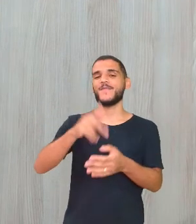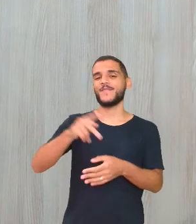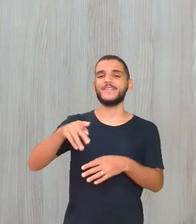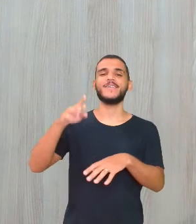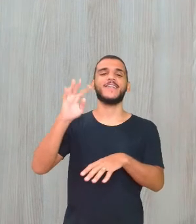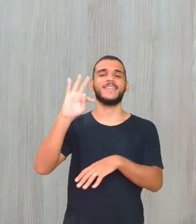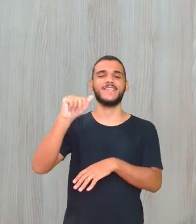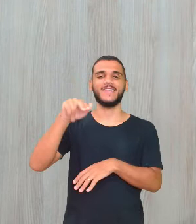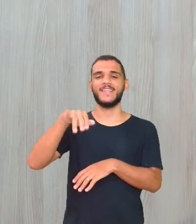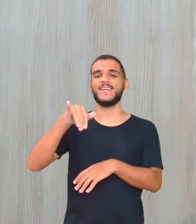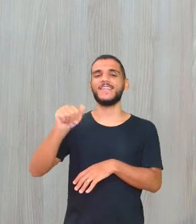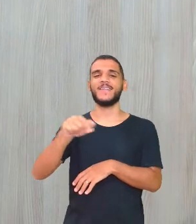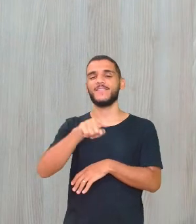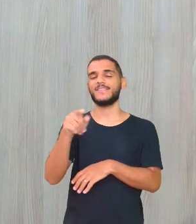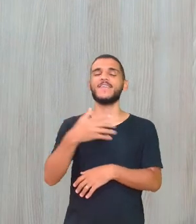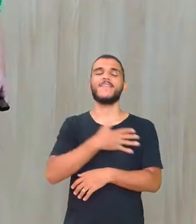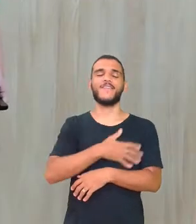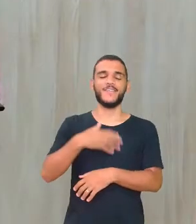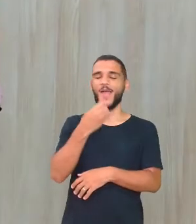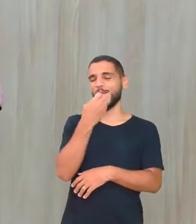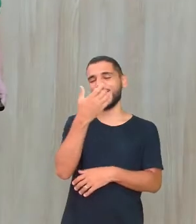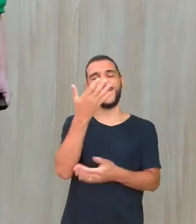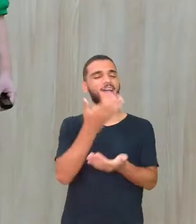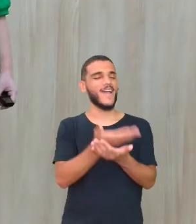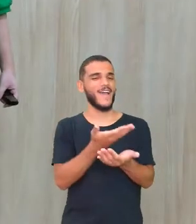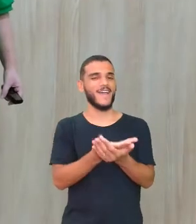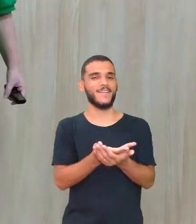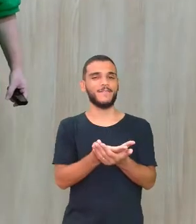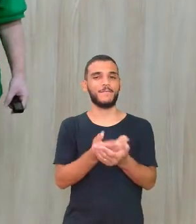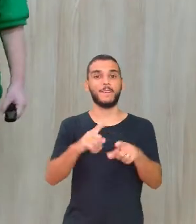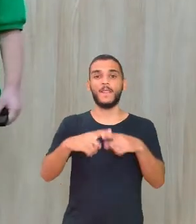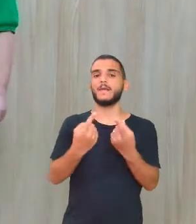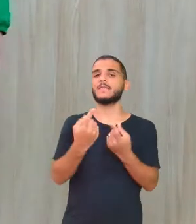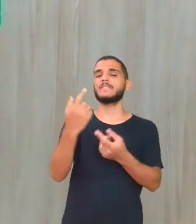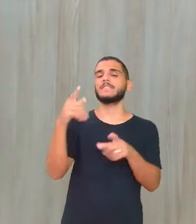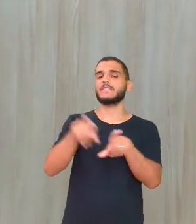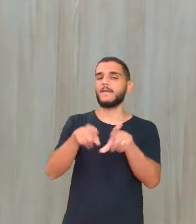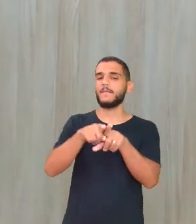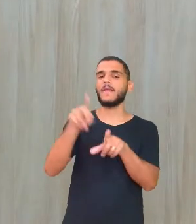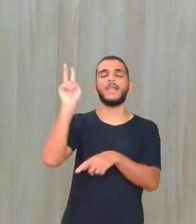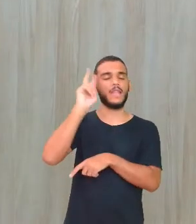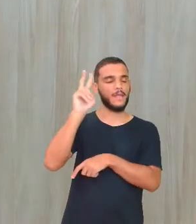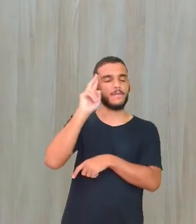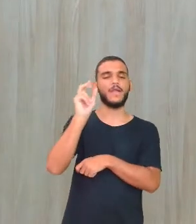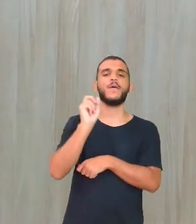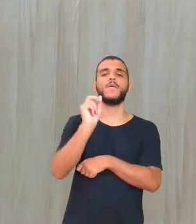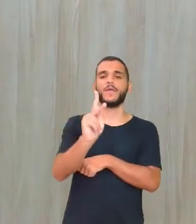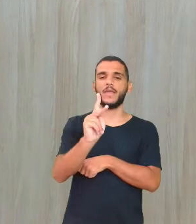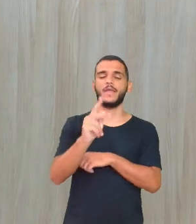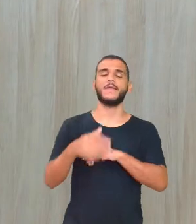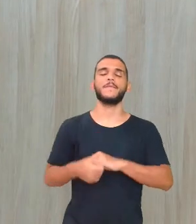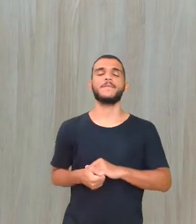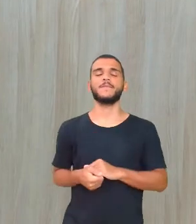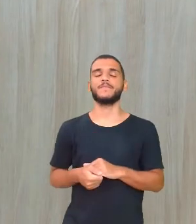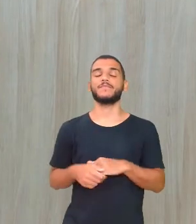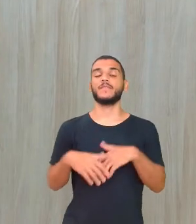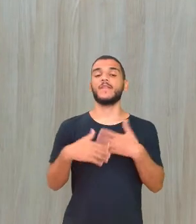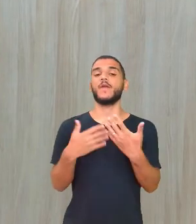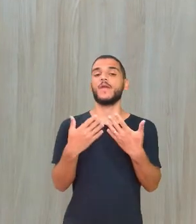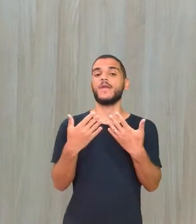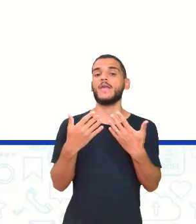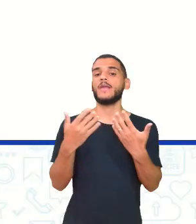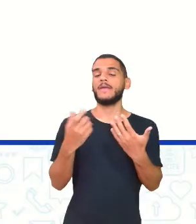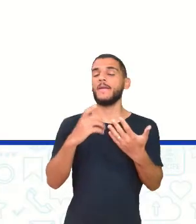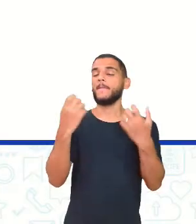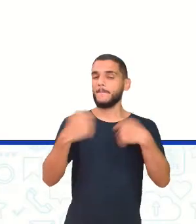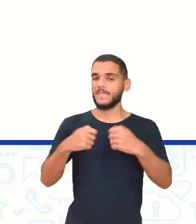gostar. Boa aula, professora. Ah, tá. Mas eles têm que lembrar, né, que também se inscrever no